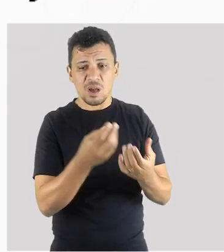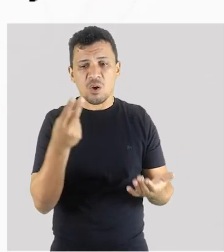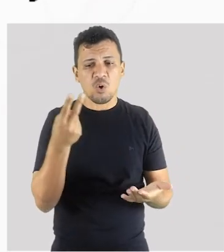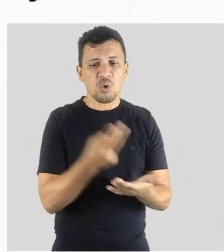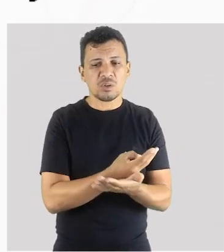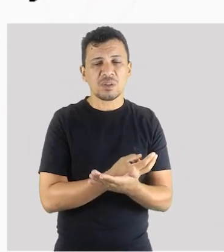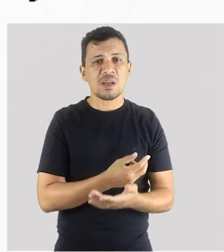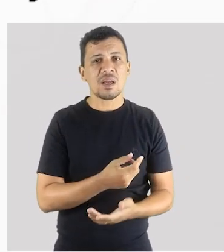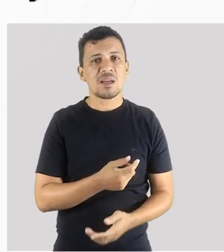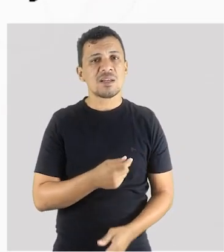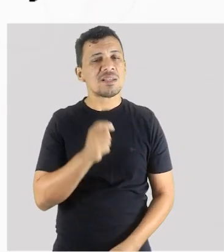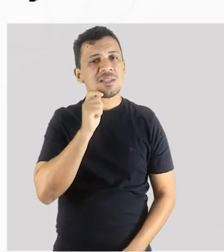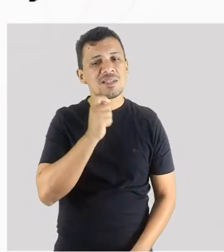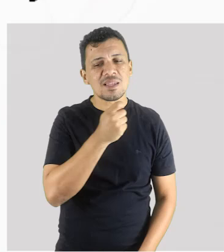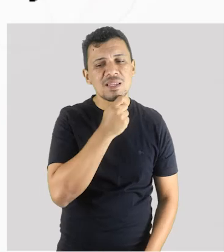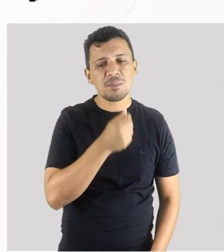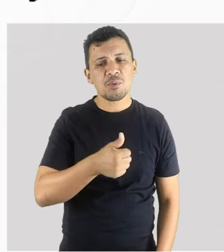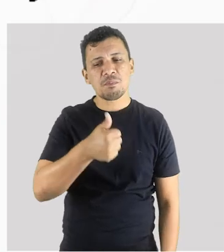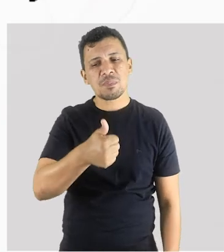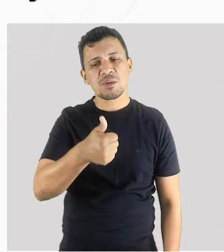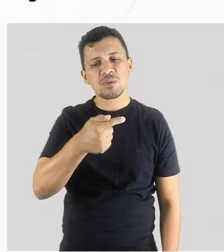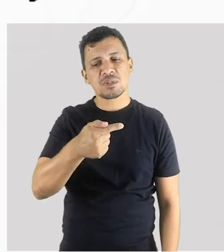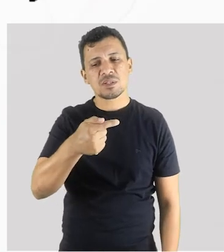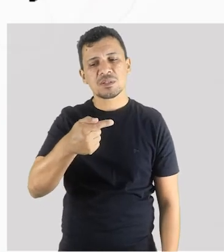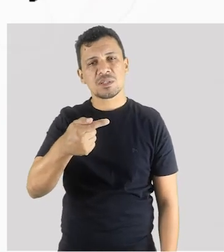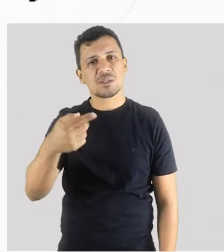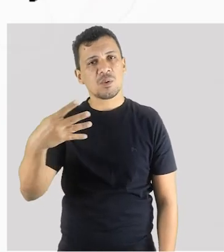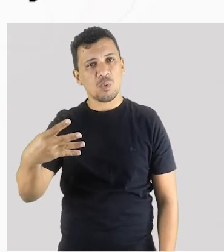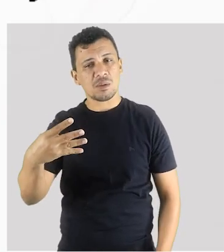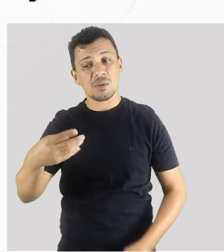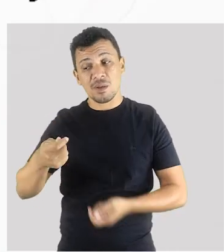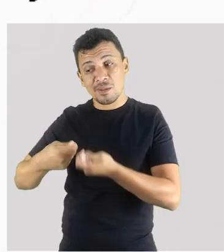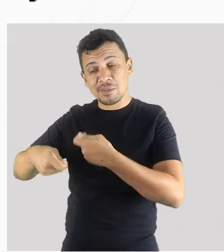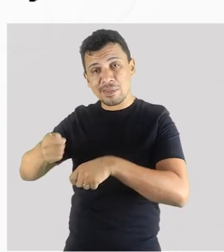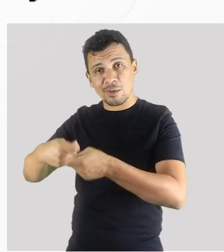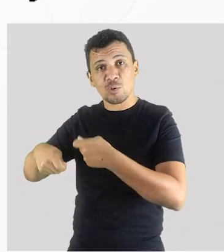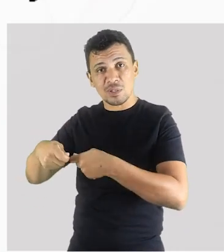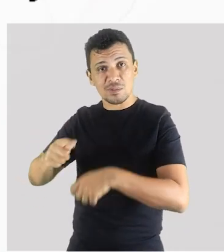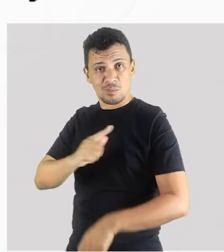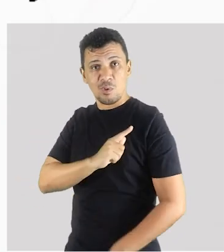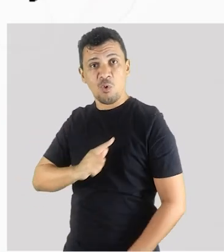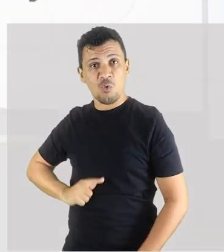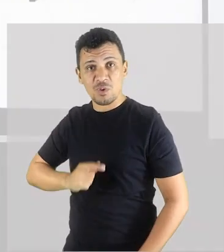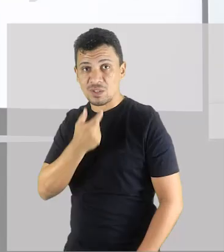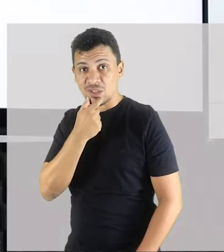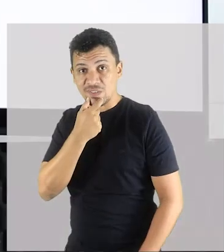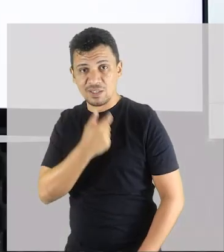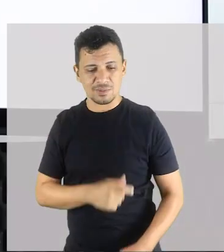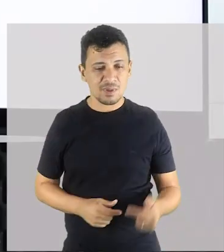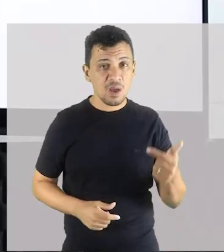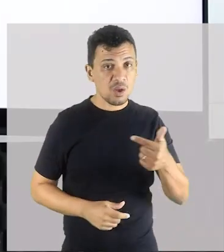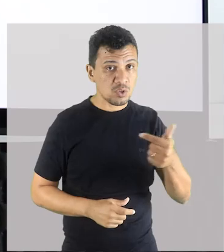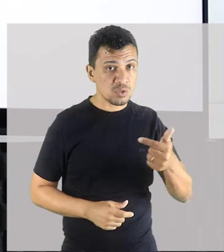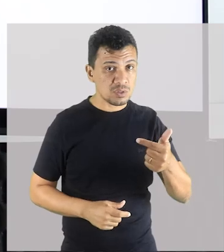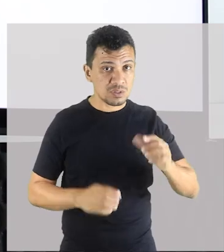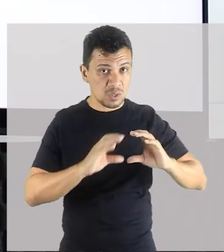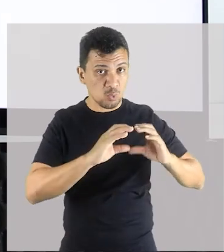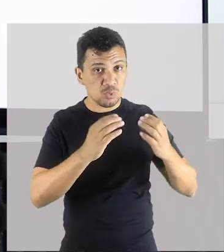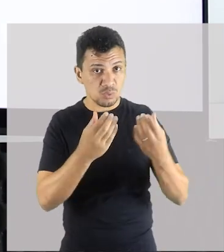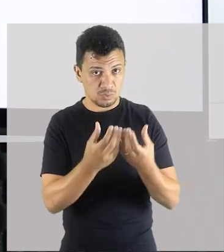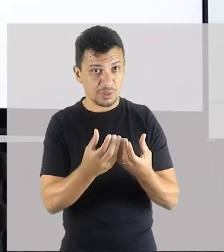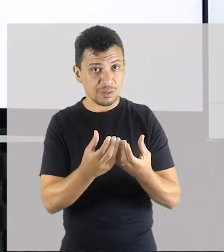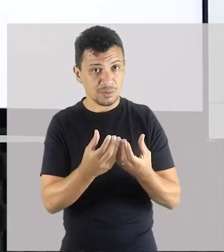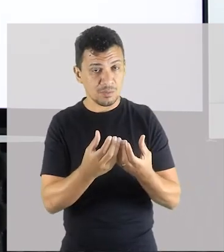de 1774, buscou negociações com o governo inglês. Já o segundo Congresso Continental da